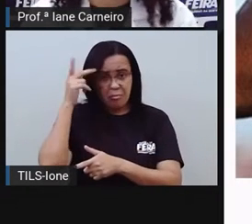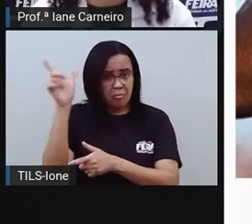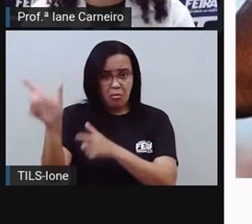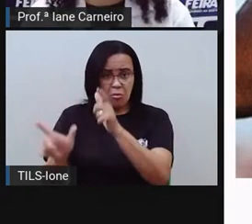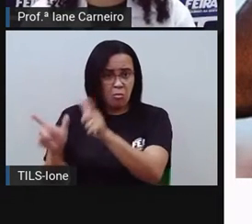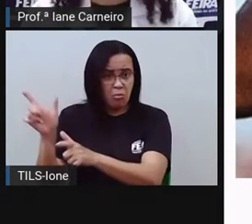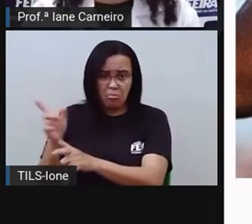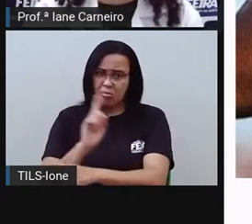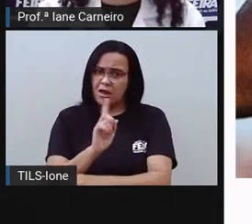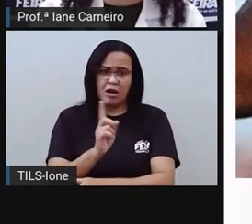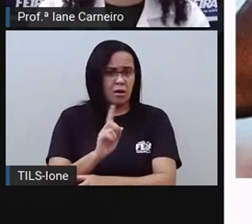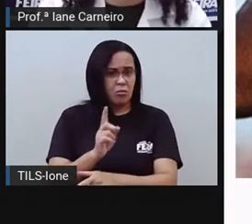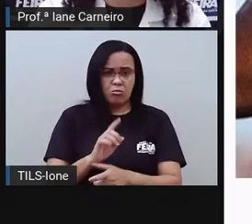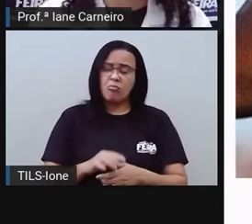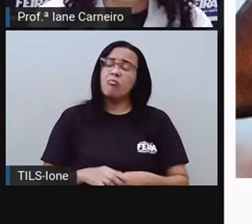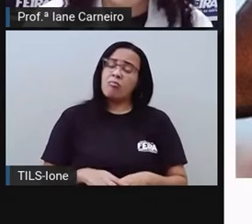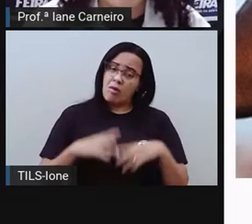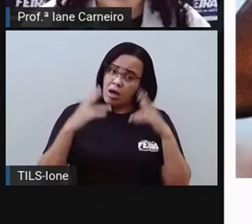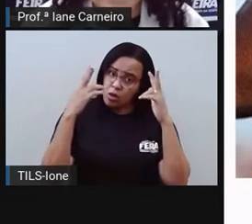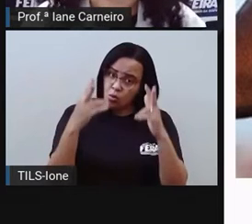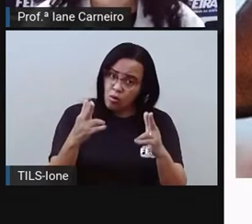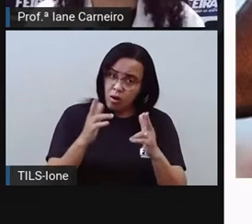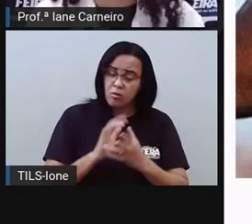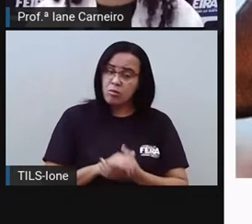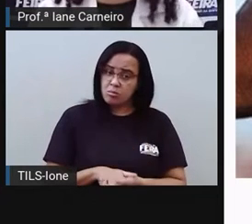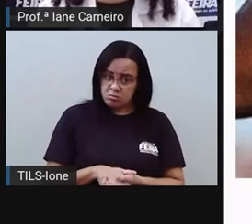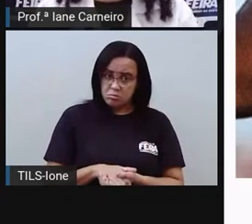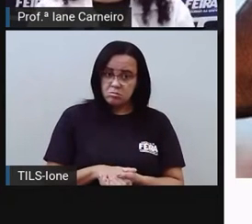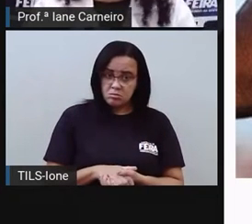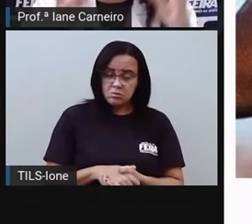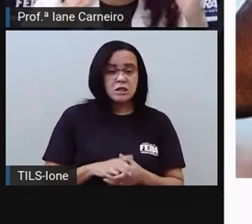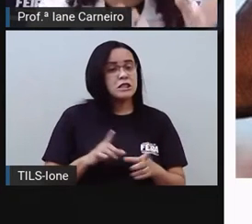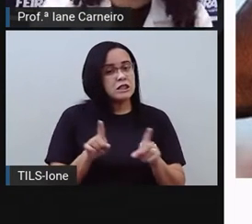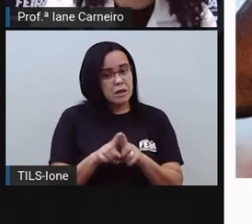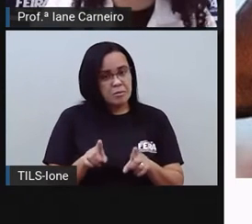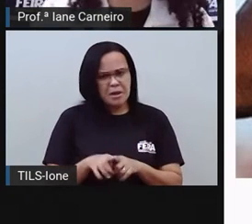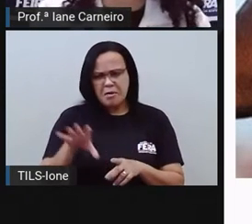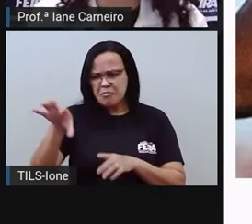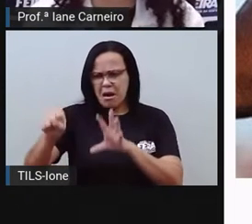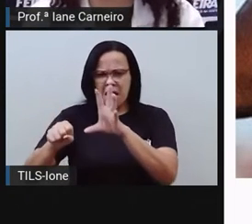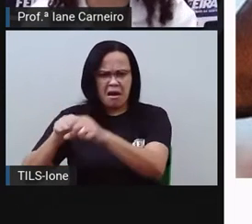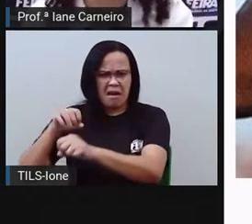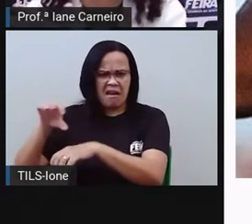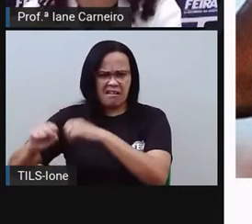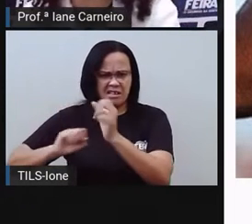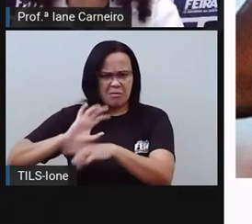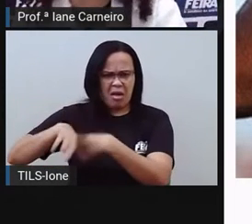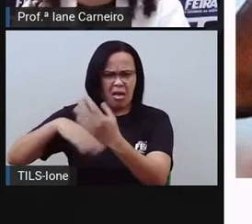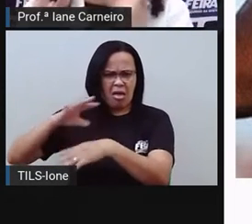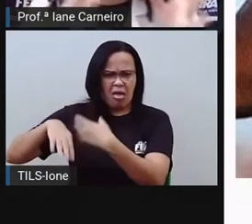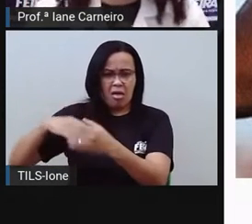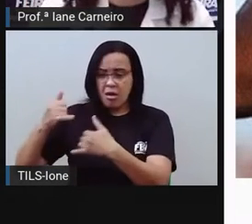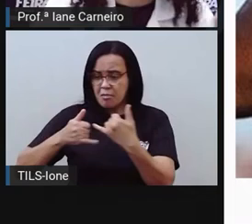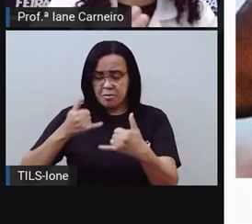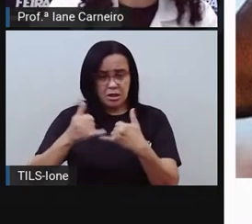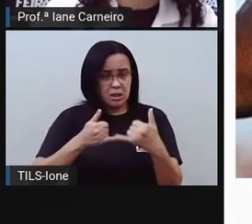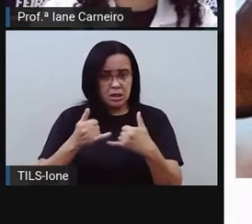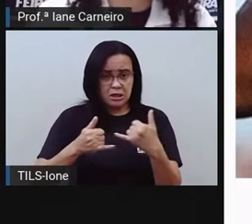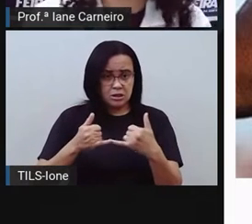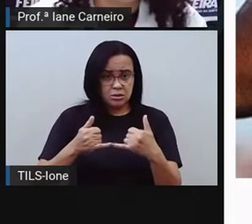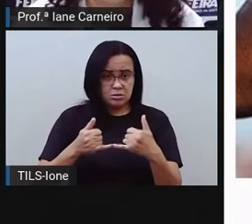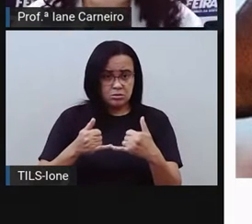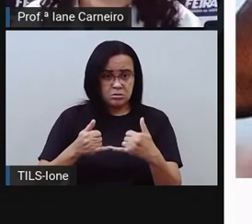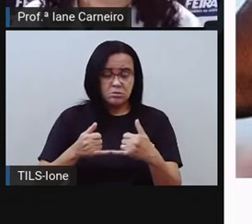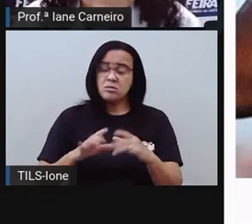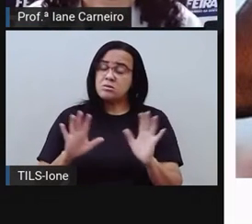seus brinquedos, né, sem a sua permissão, você também tem que fazer a mesma coisa. Não pode mexer no brinquedo do outro